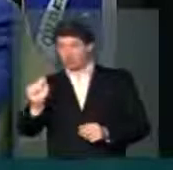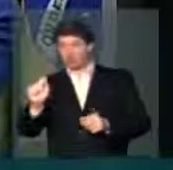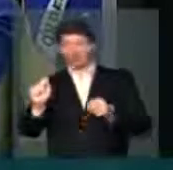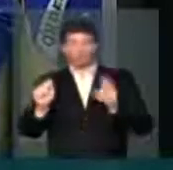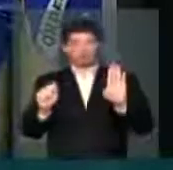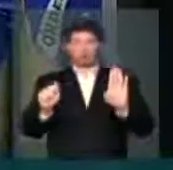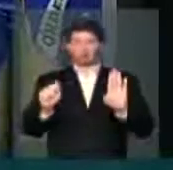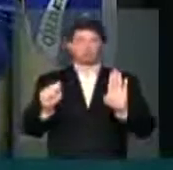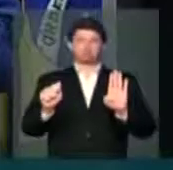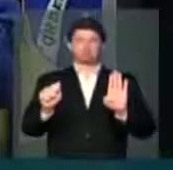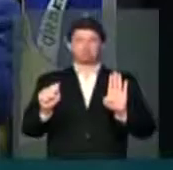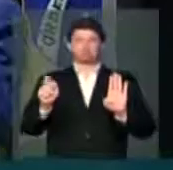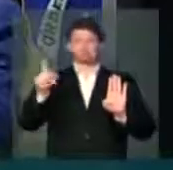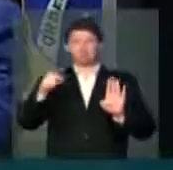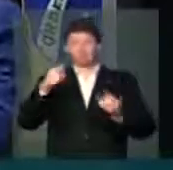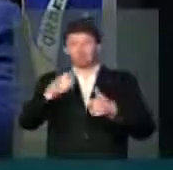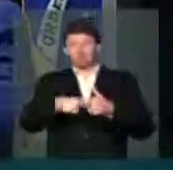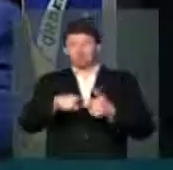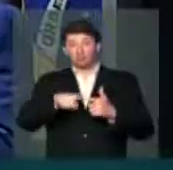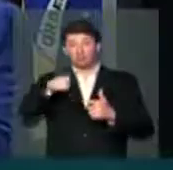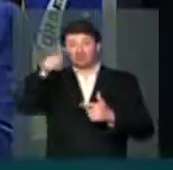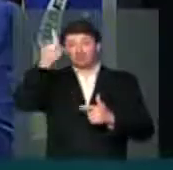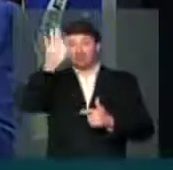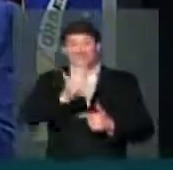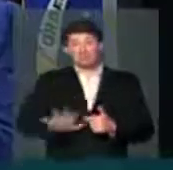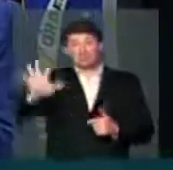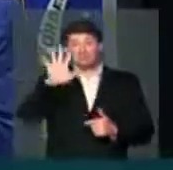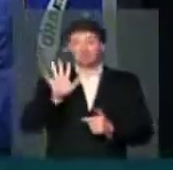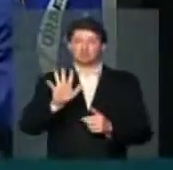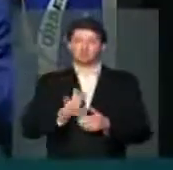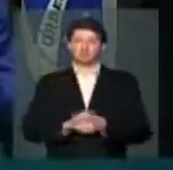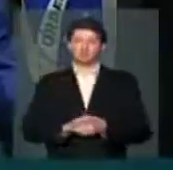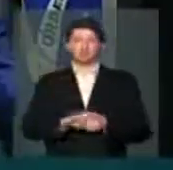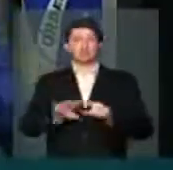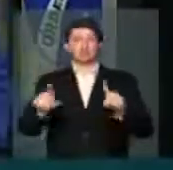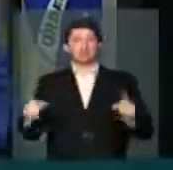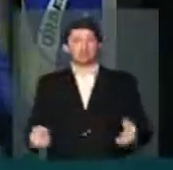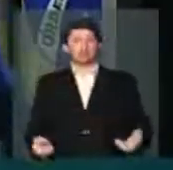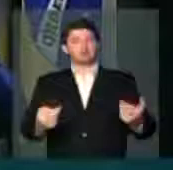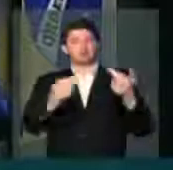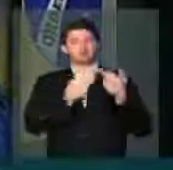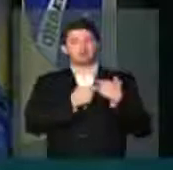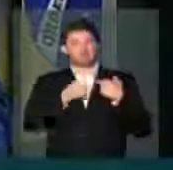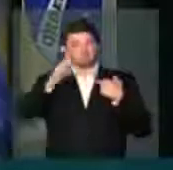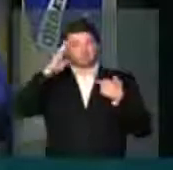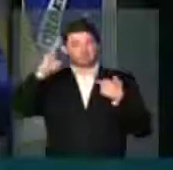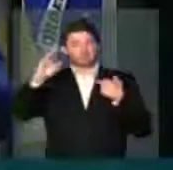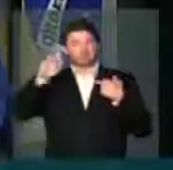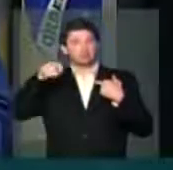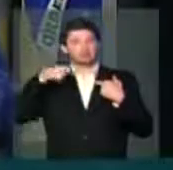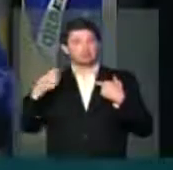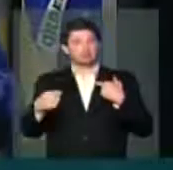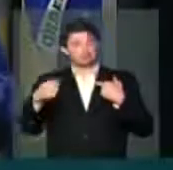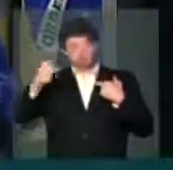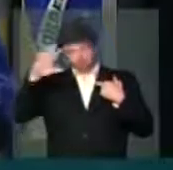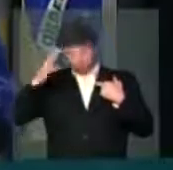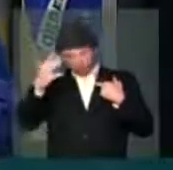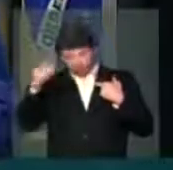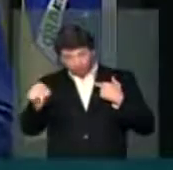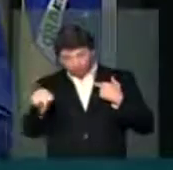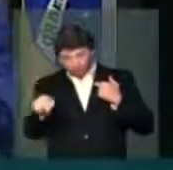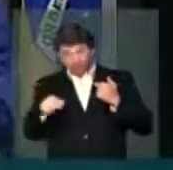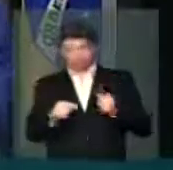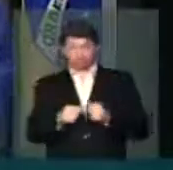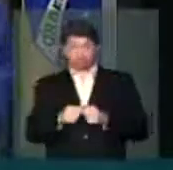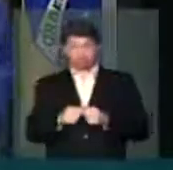B, é uma crise nacional, mas a responsabilidade maior na solução dos seus